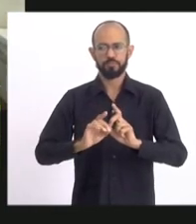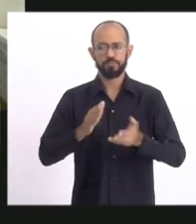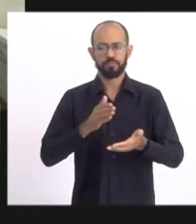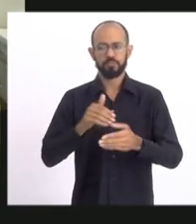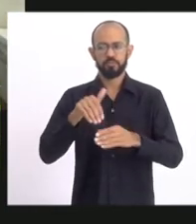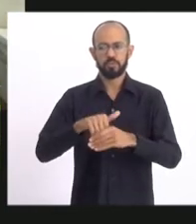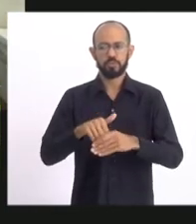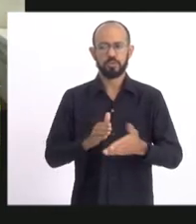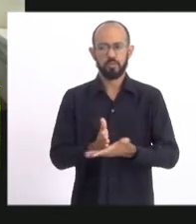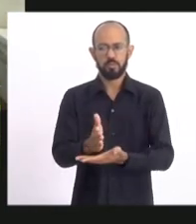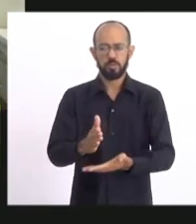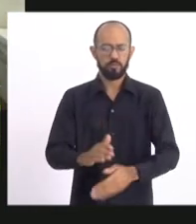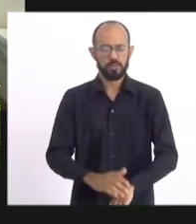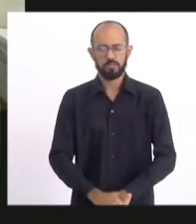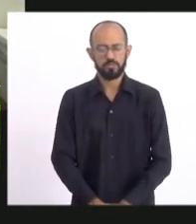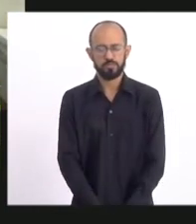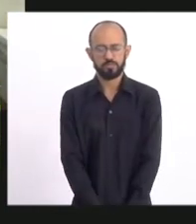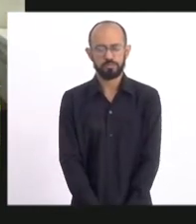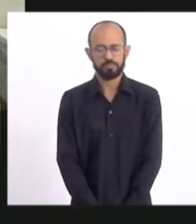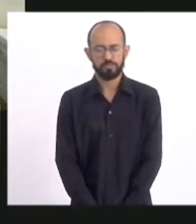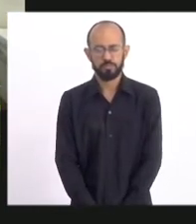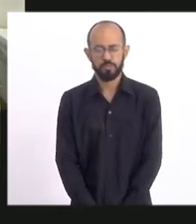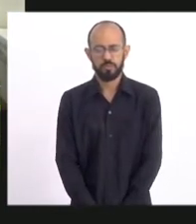votação, aprovado.